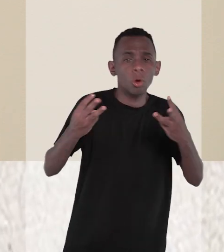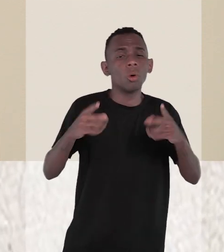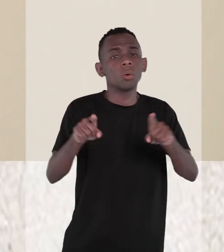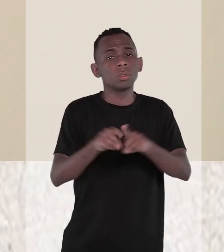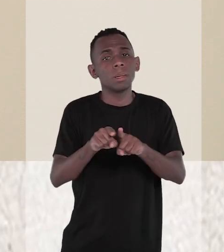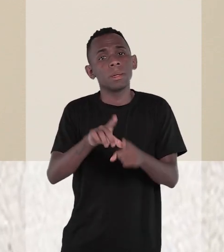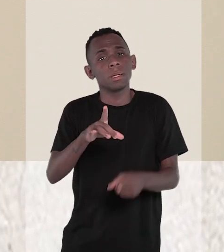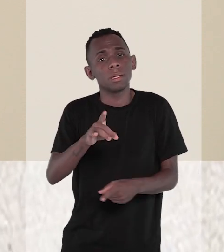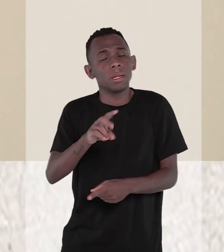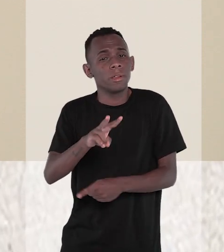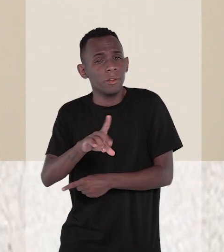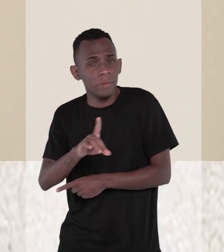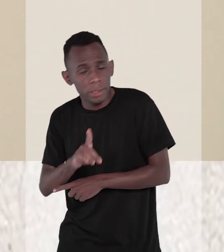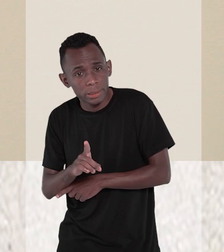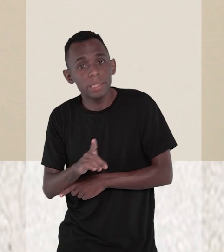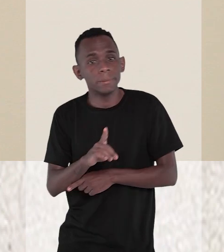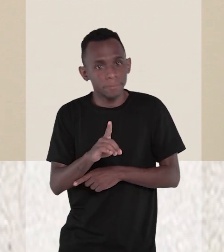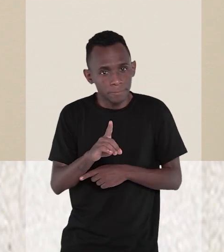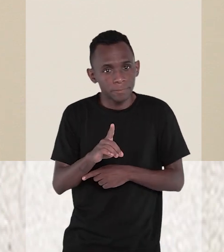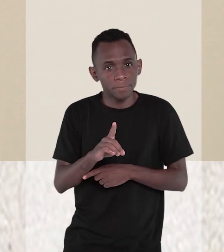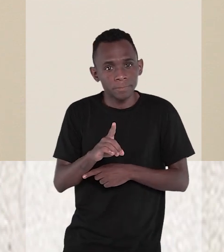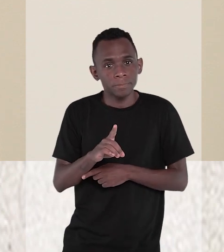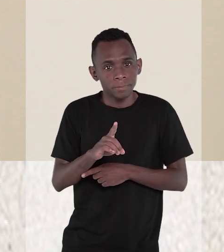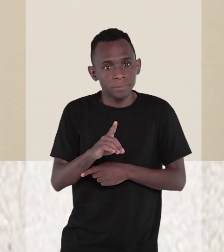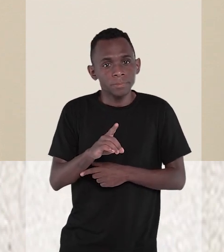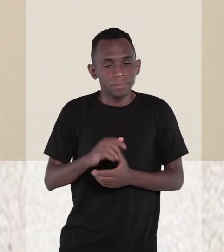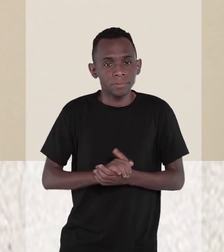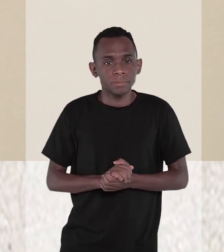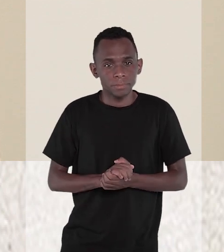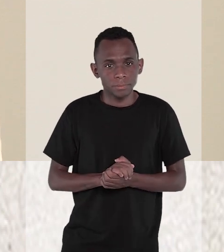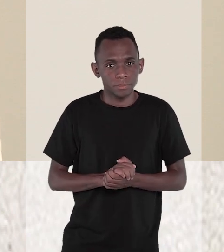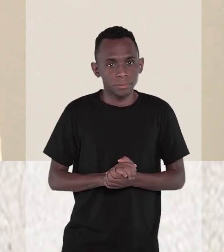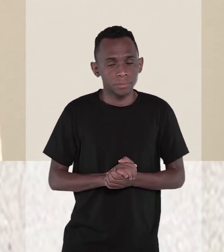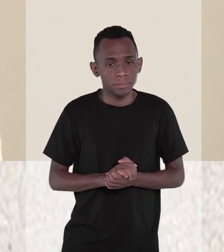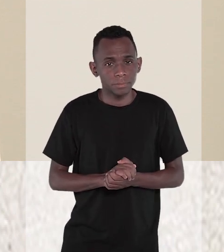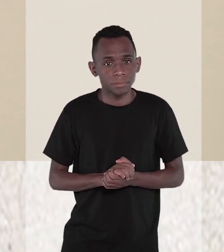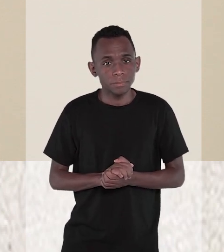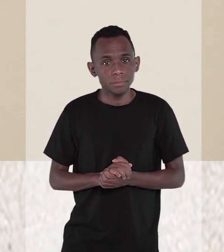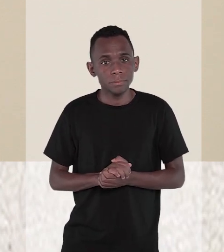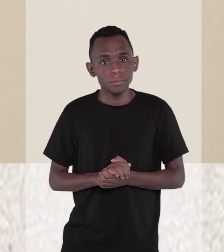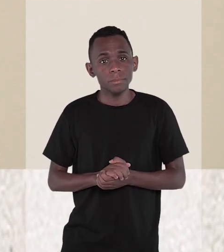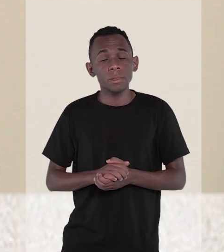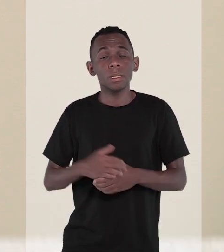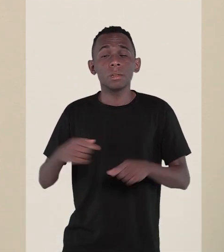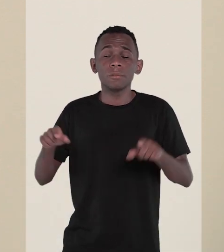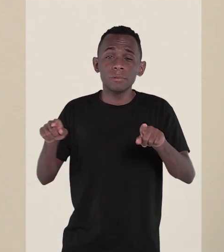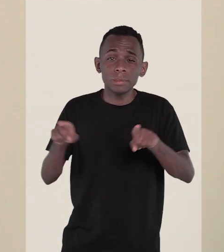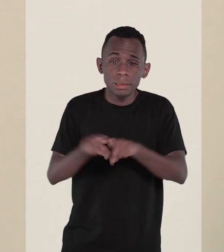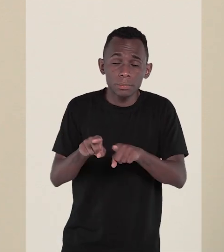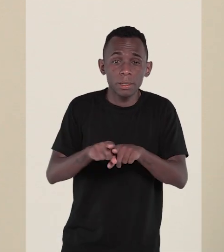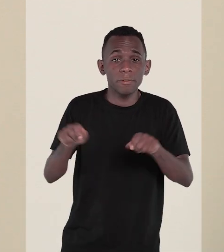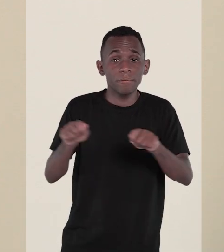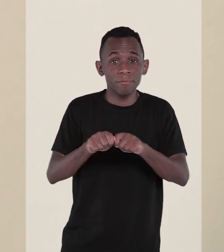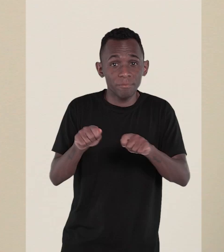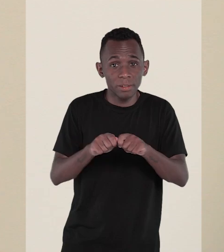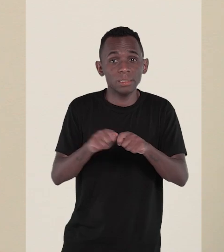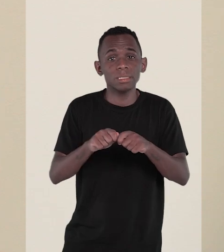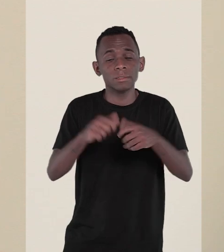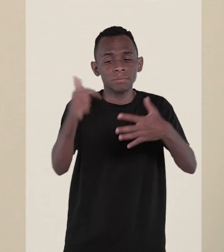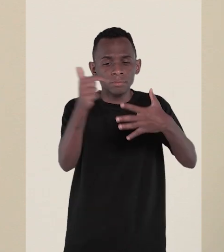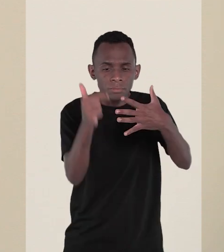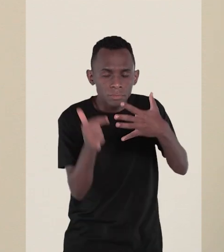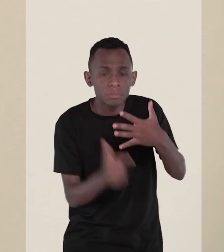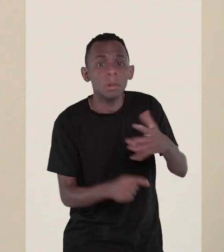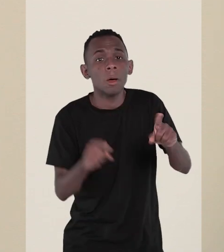um DVD do Sortimento, do Pelo Sabor do Gesto, que era o álbum que eu estava fazendo, e eu ia fazer um